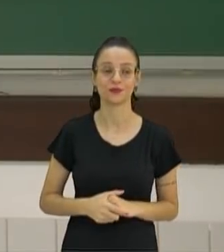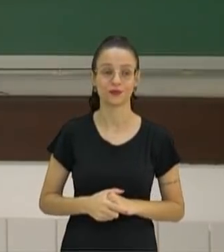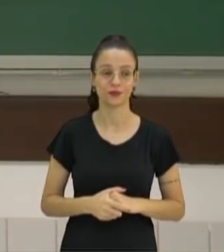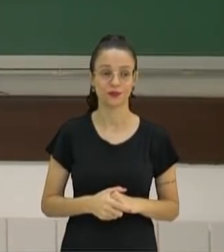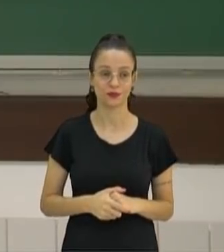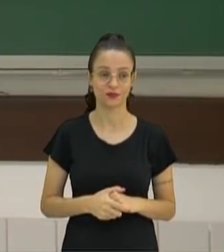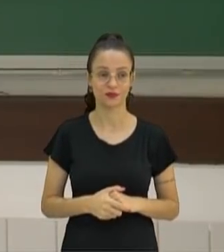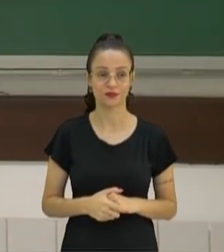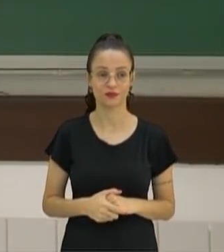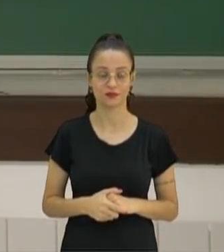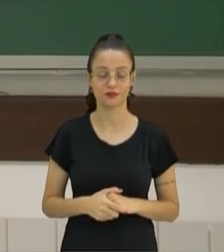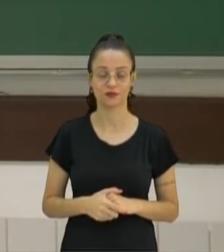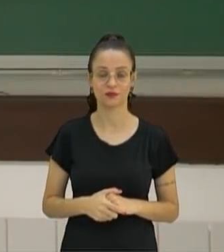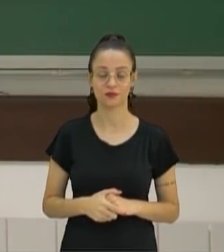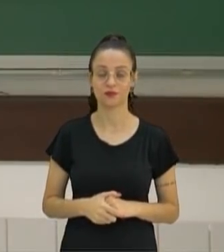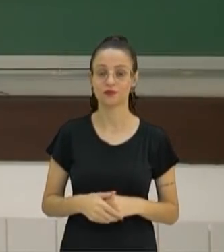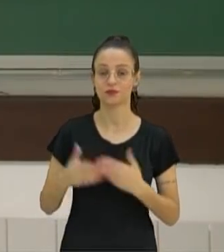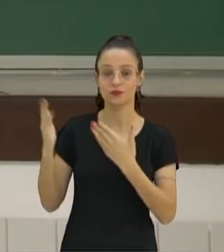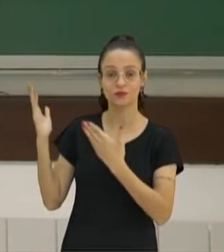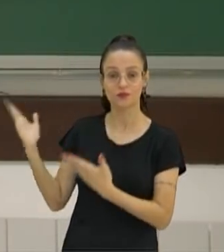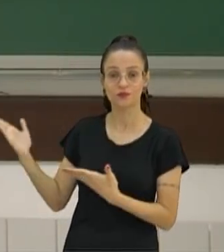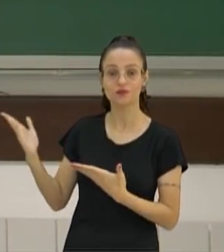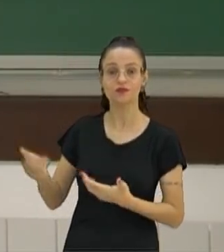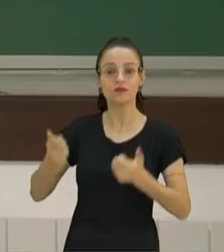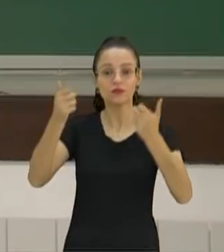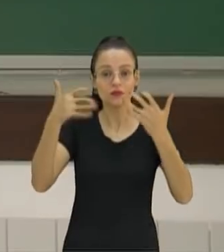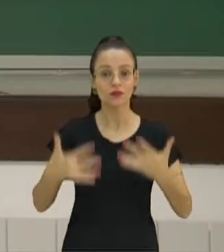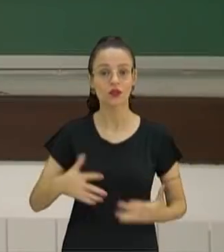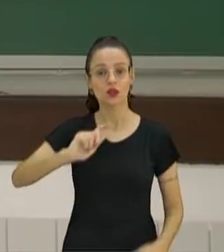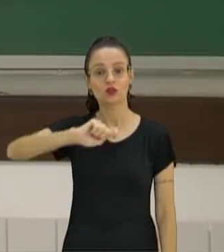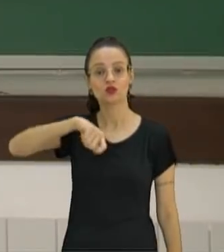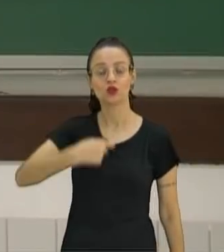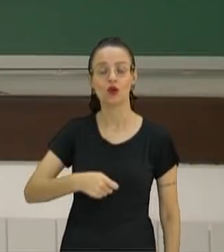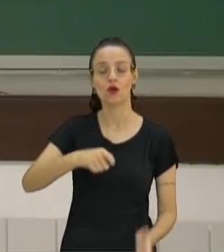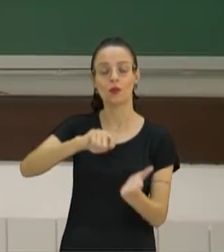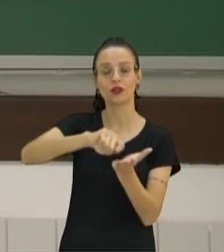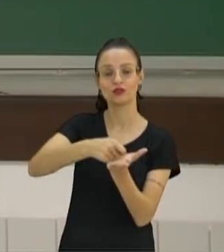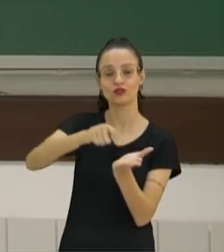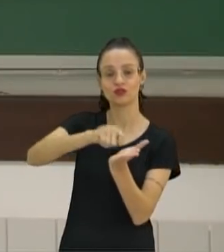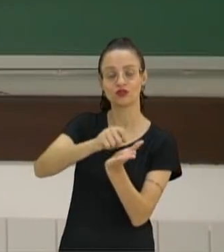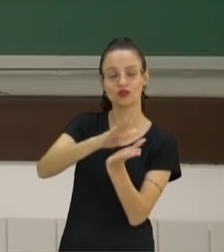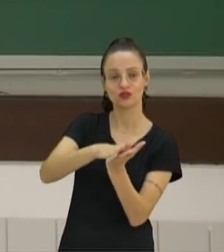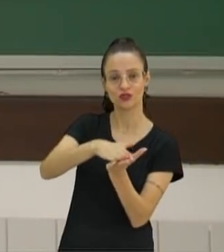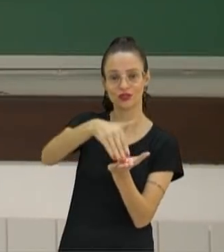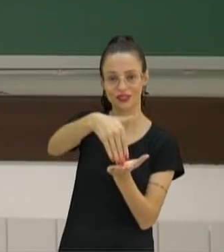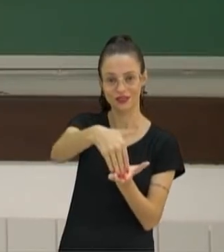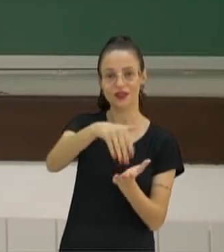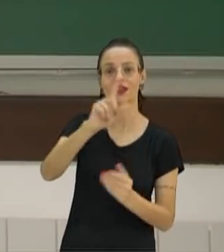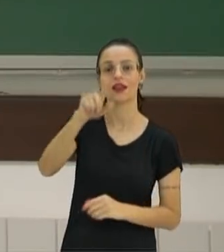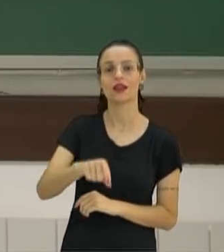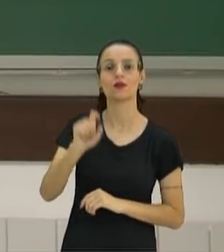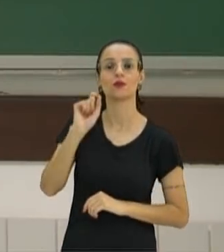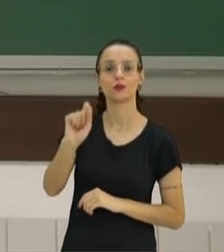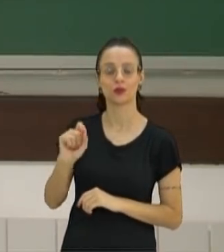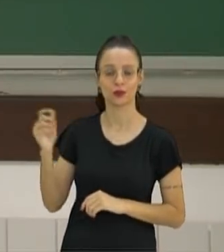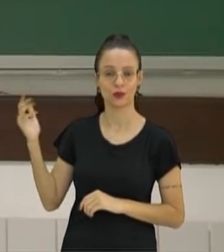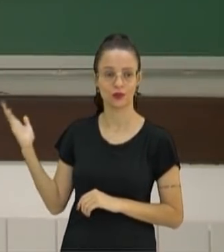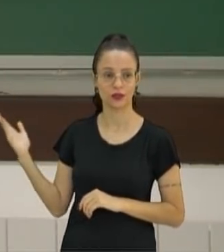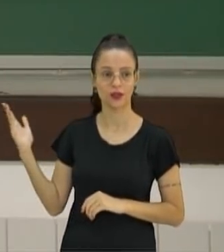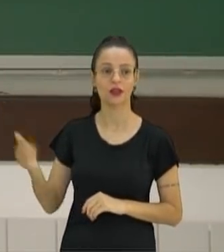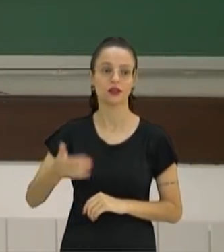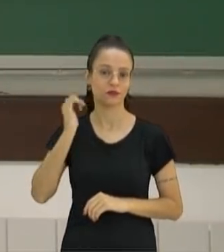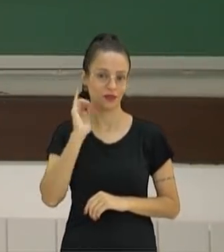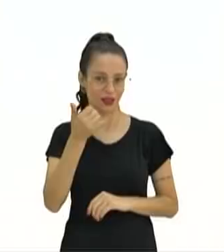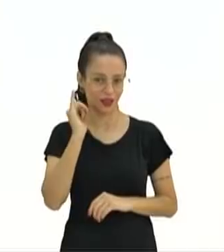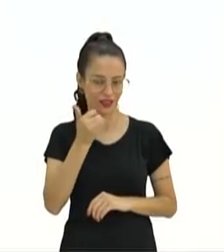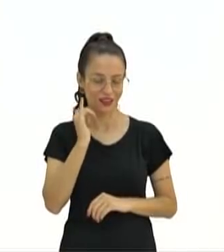imaginários. Aqui, pessoal, a gente vai ver agora uma xilogravura, né, que é da lenda